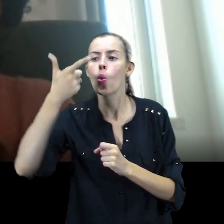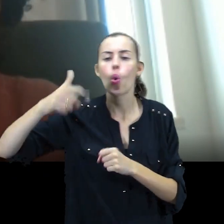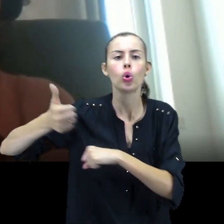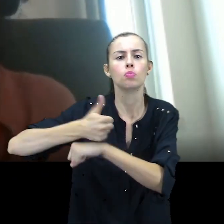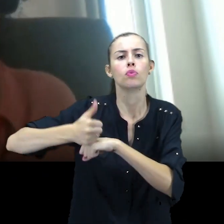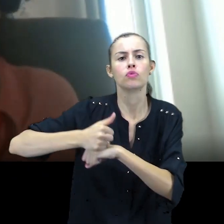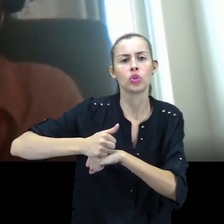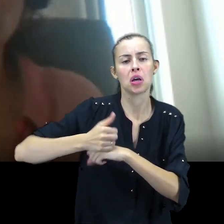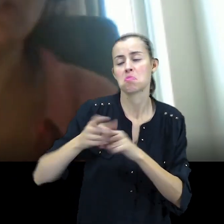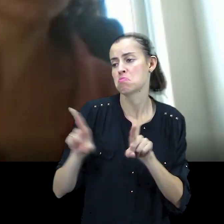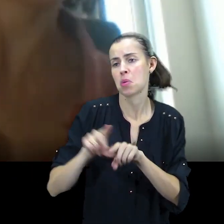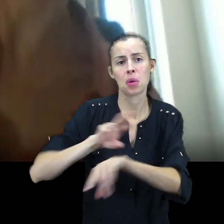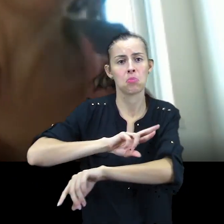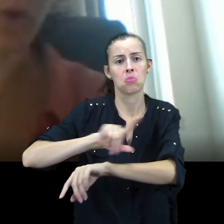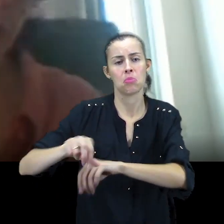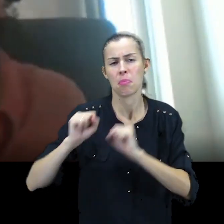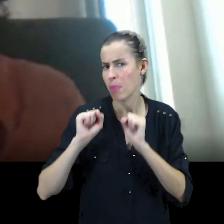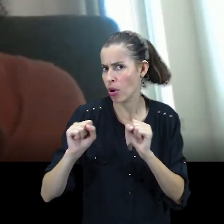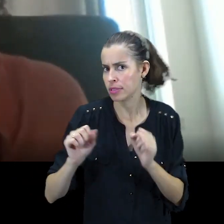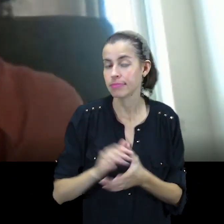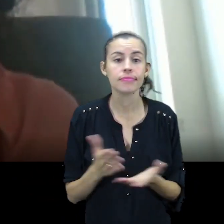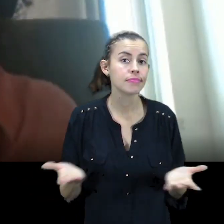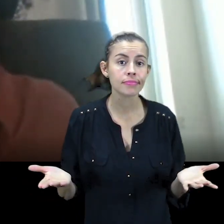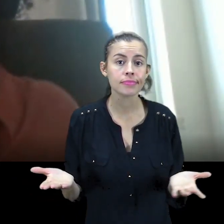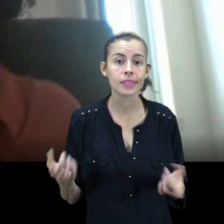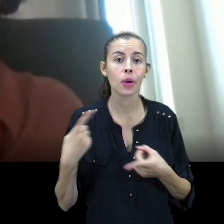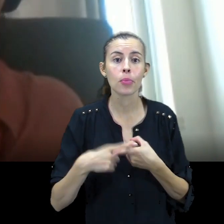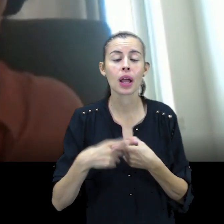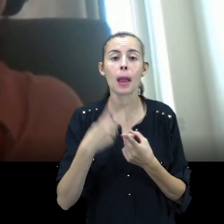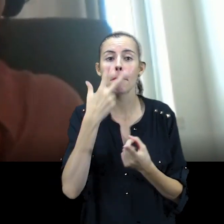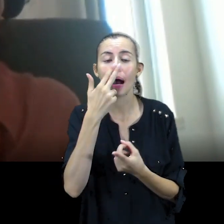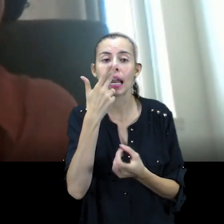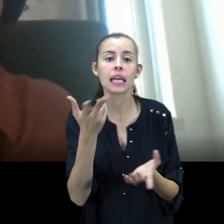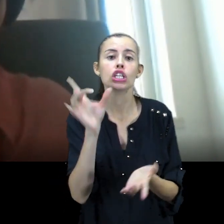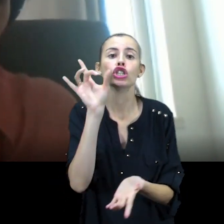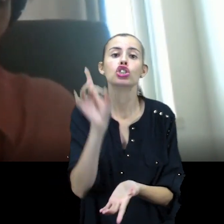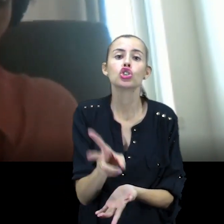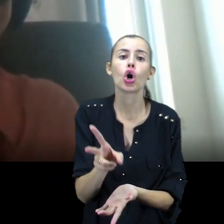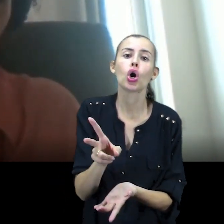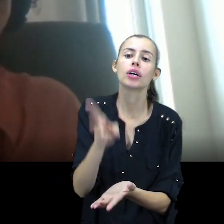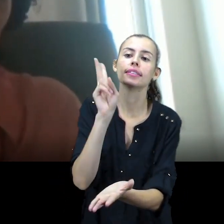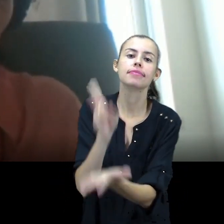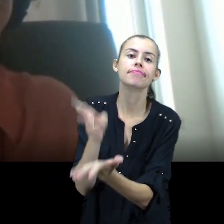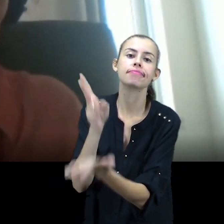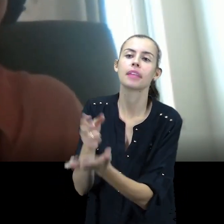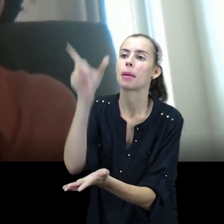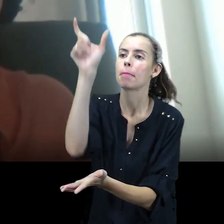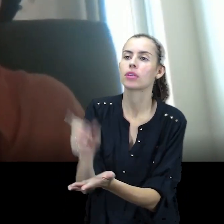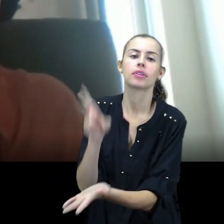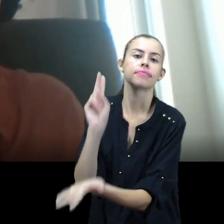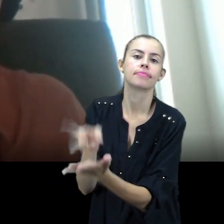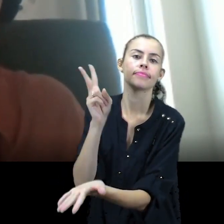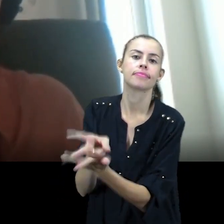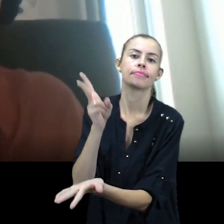alheias e, né, entendendo que isso não é importante e que isso não é da sua alçada profissional. Essa é uma discussão